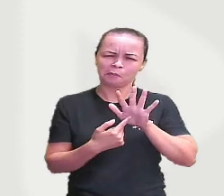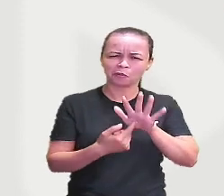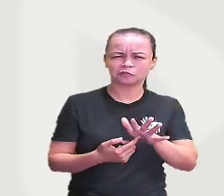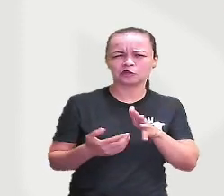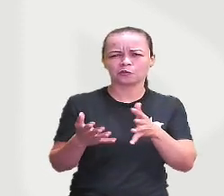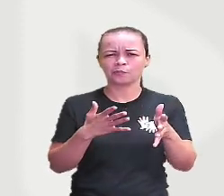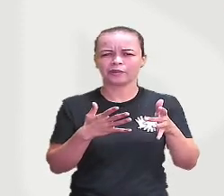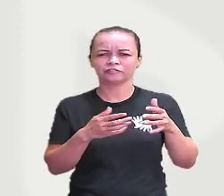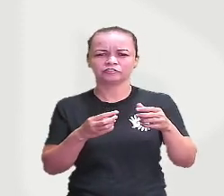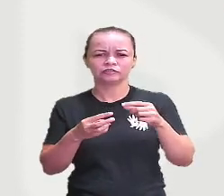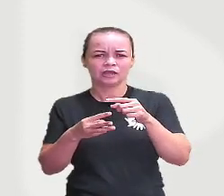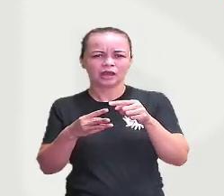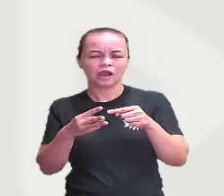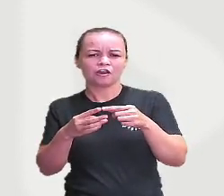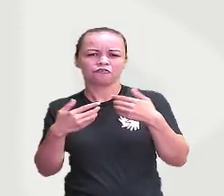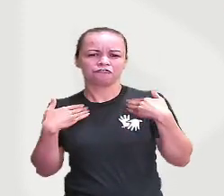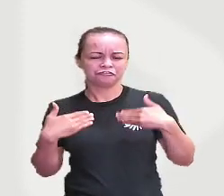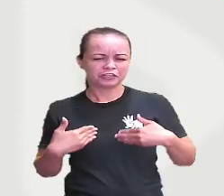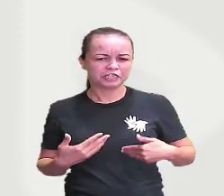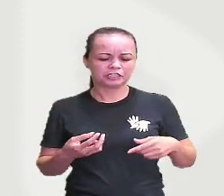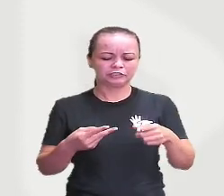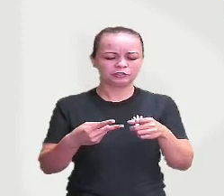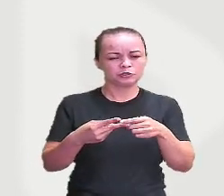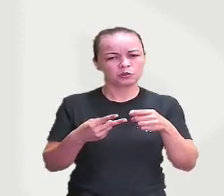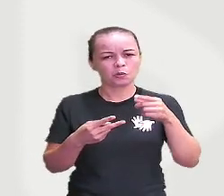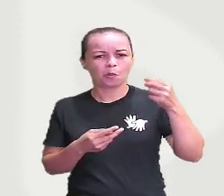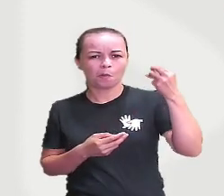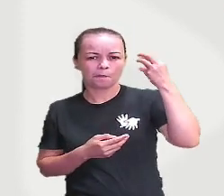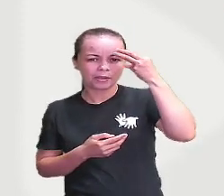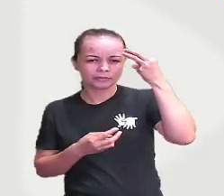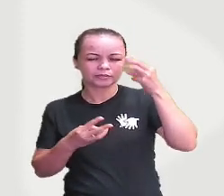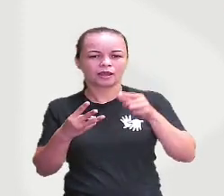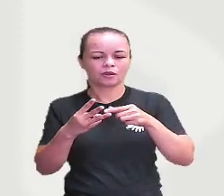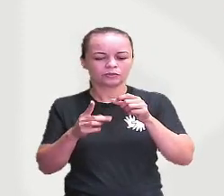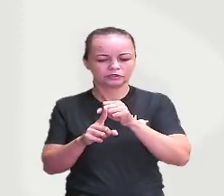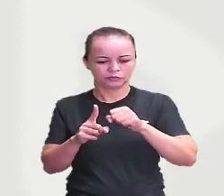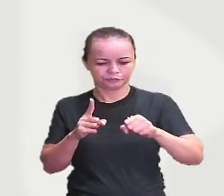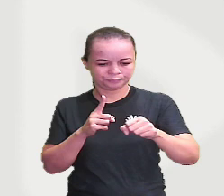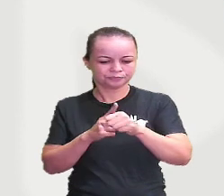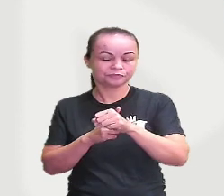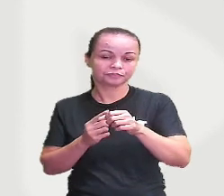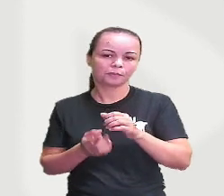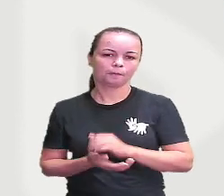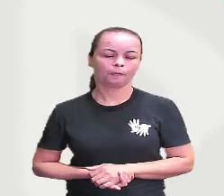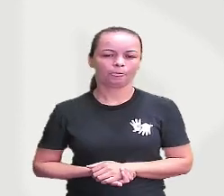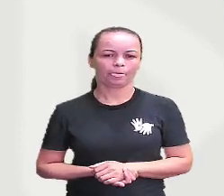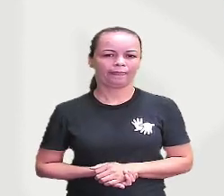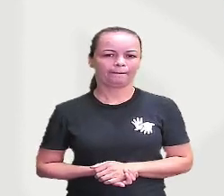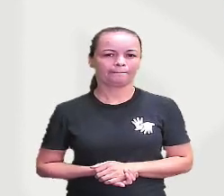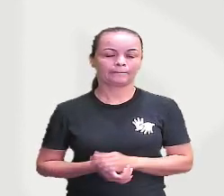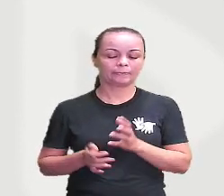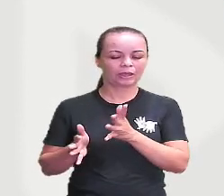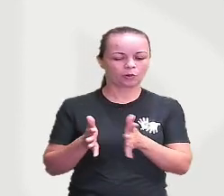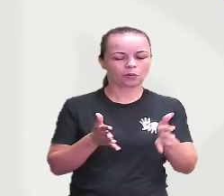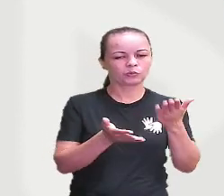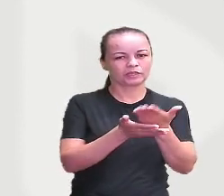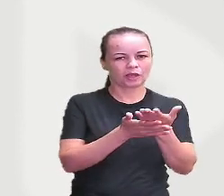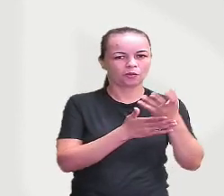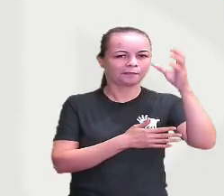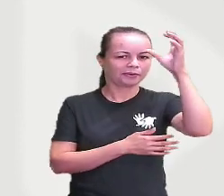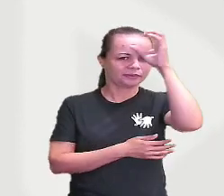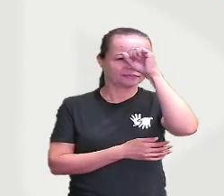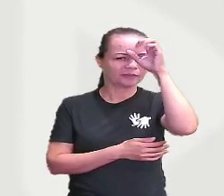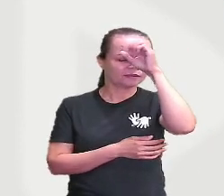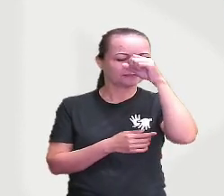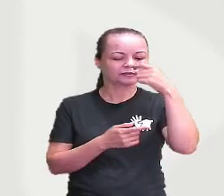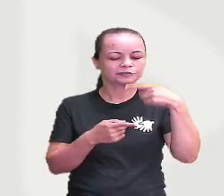físico, mental e também o bem-estar social. Nós também aprendemos, né, ao longo da nossa aula,